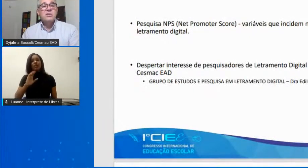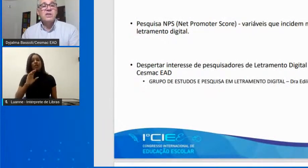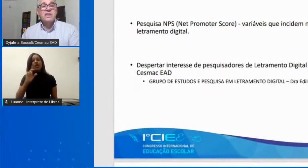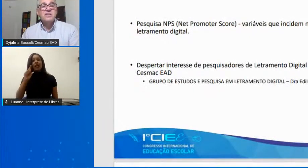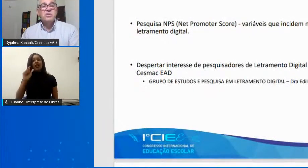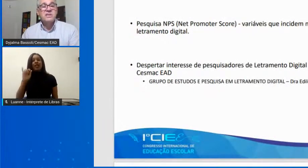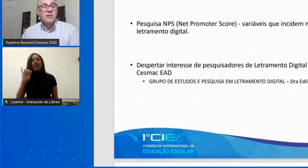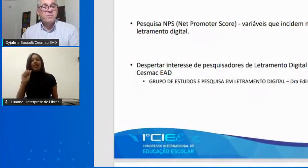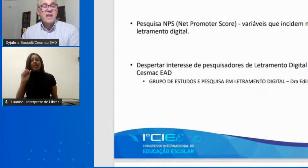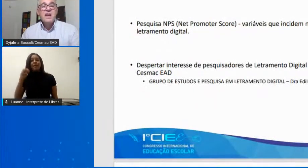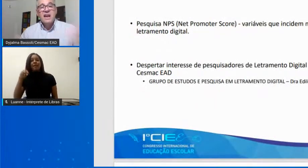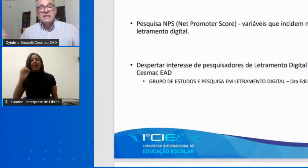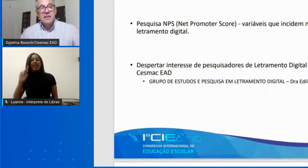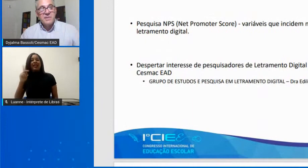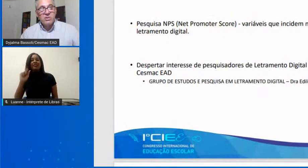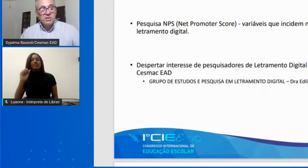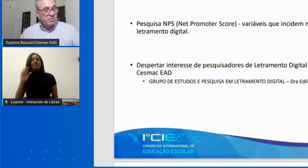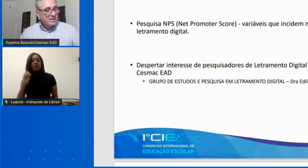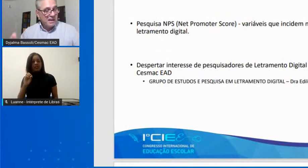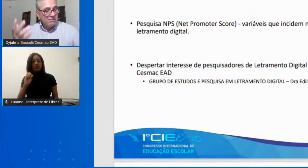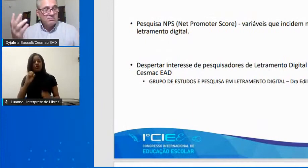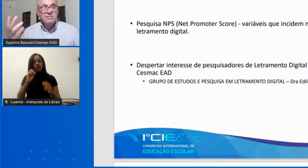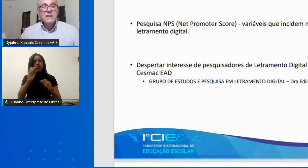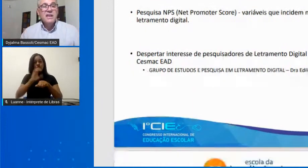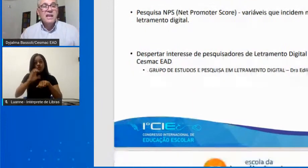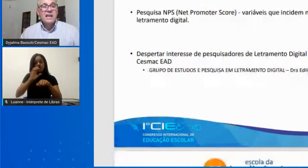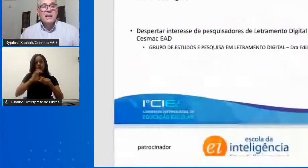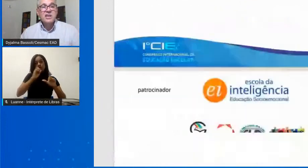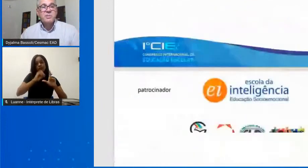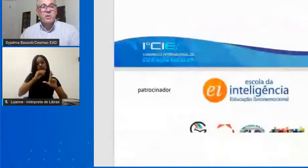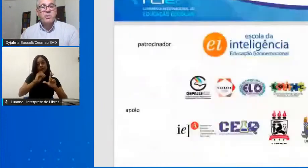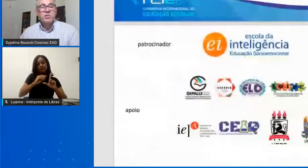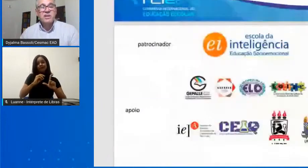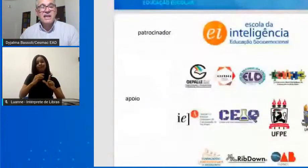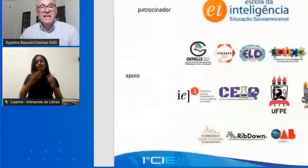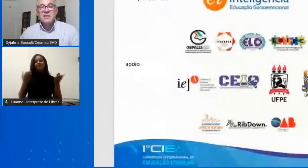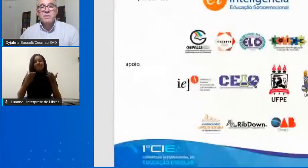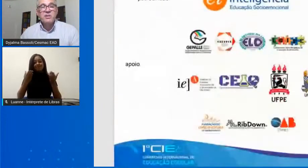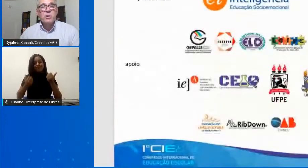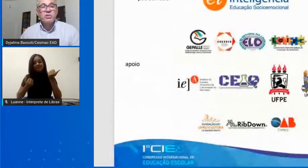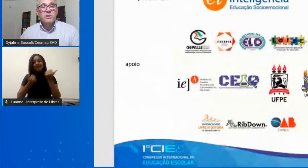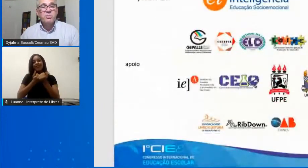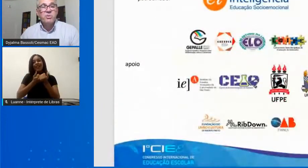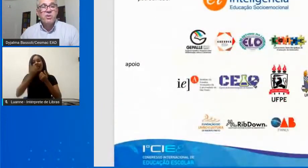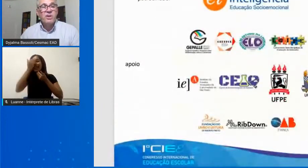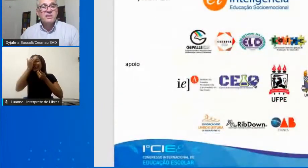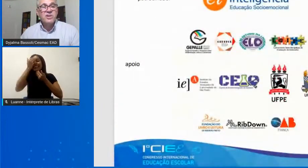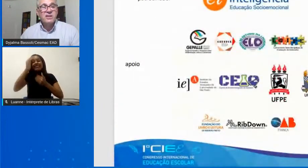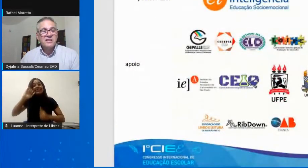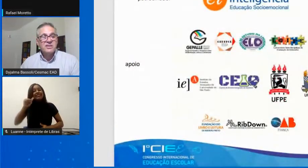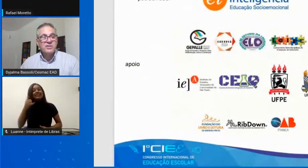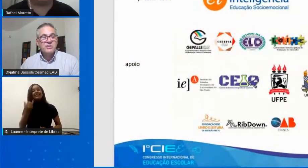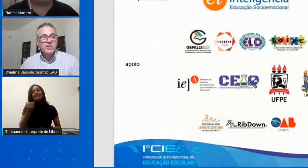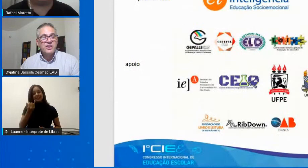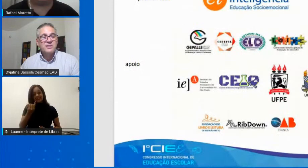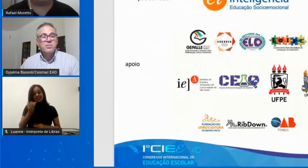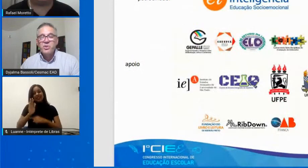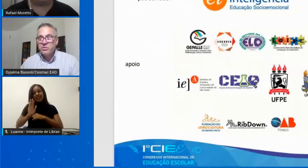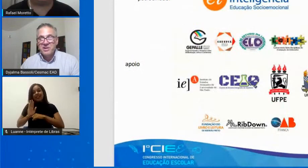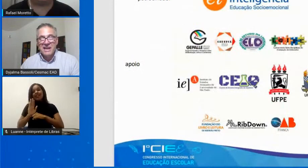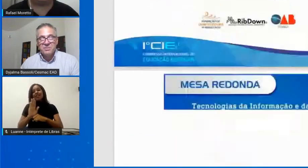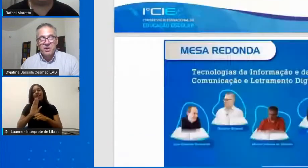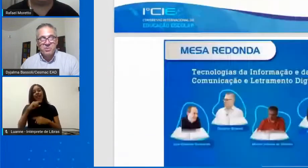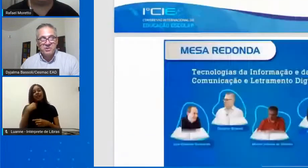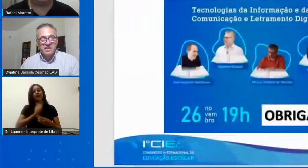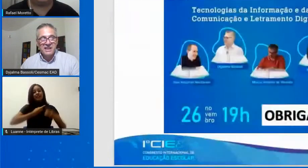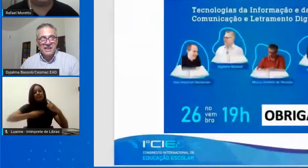licenciatura da instituição Essa era minha contribuição Agradeço pela oportunidade espero que contribua com as nossas discussões